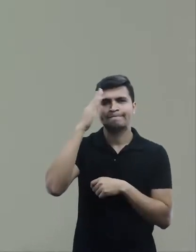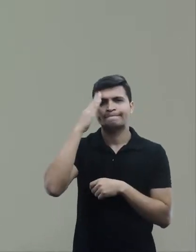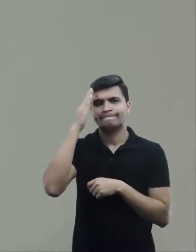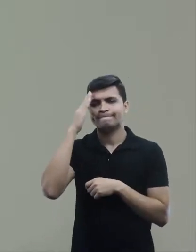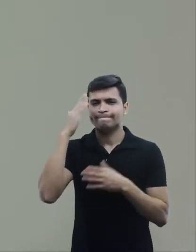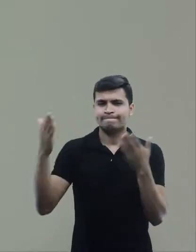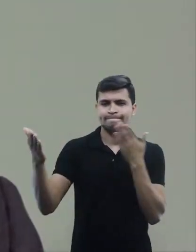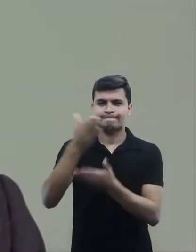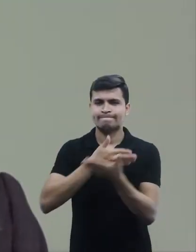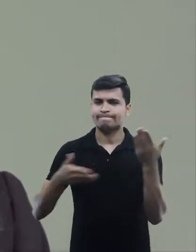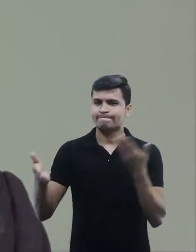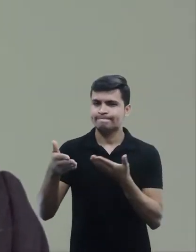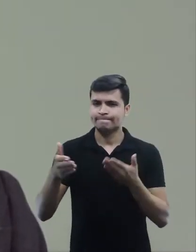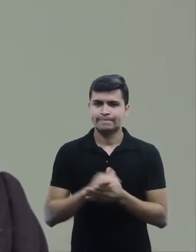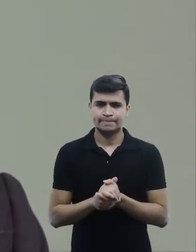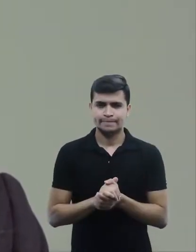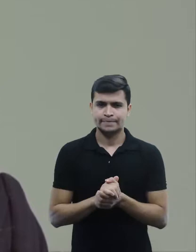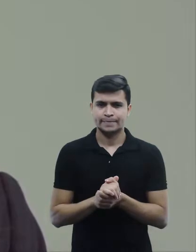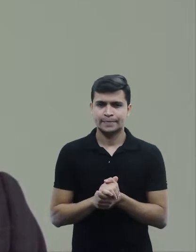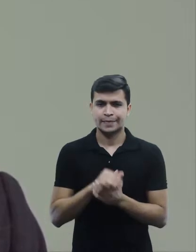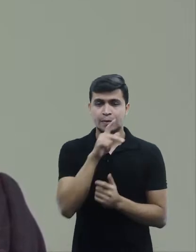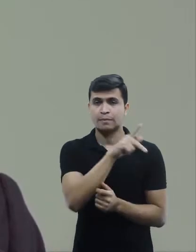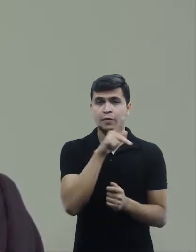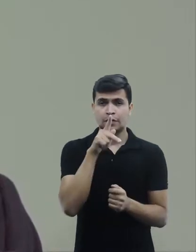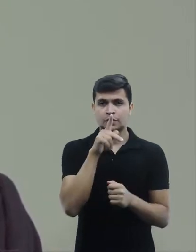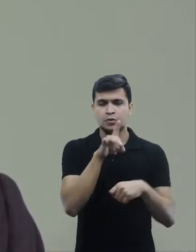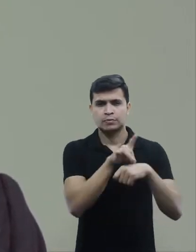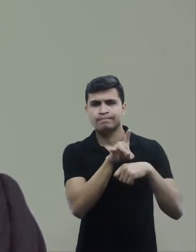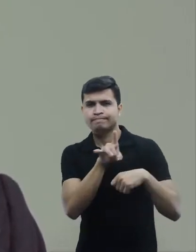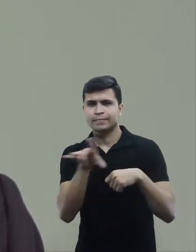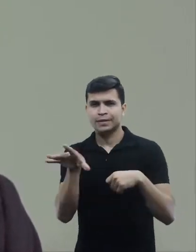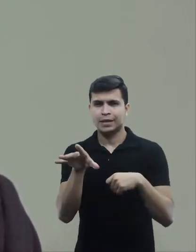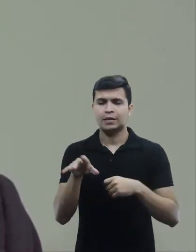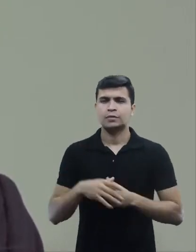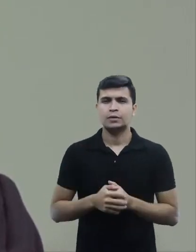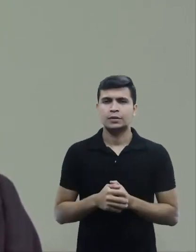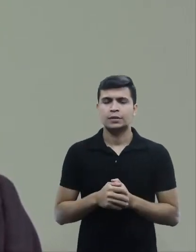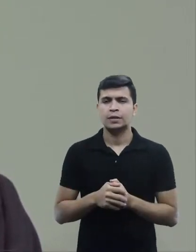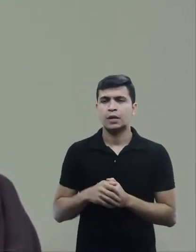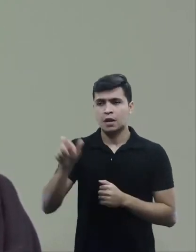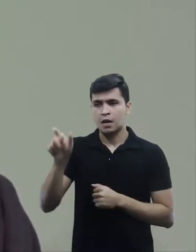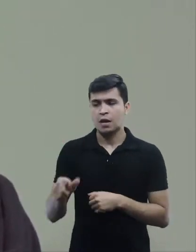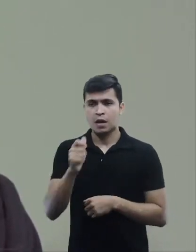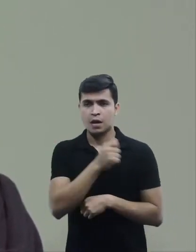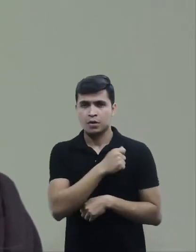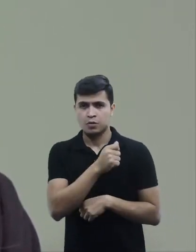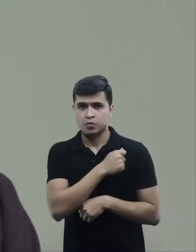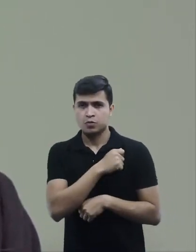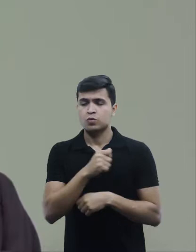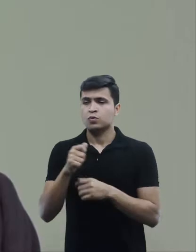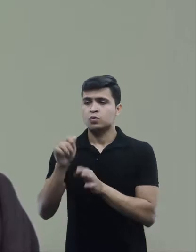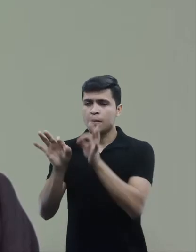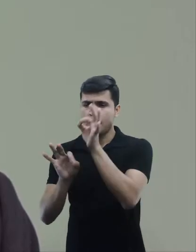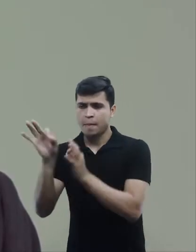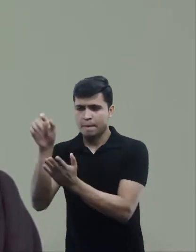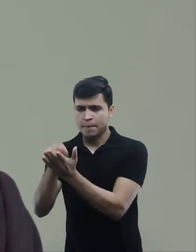os entendimentos. A versão consolidada pelo professor com suas respostas e as dos estudantes referentes